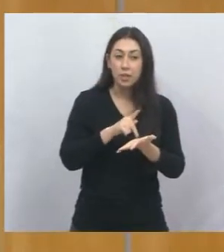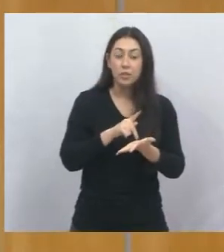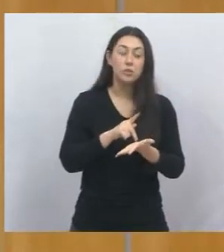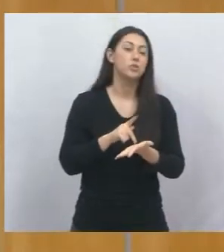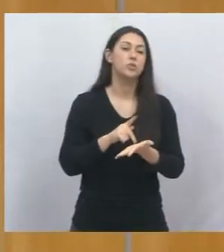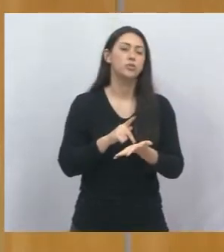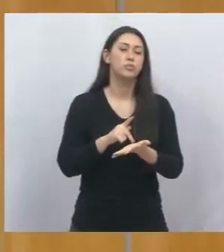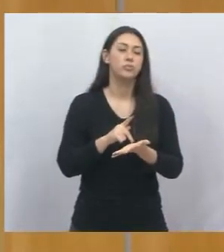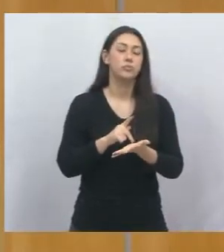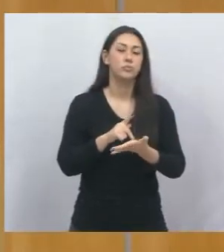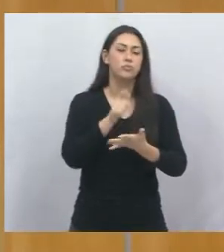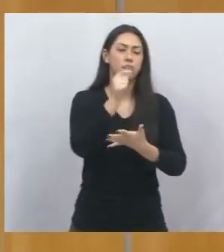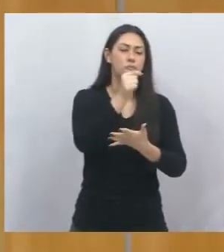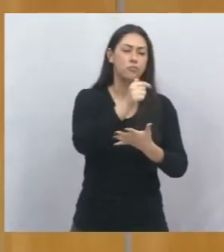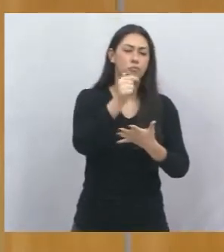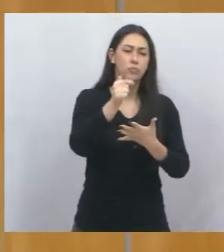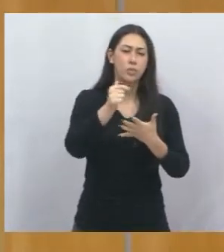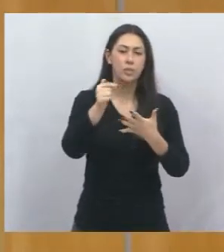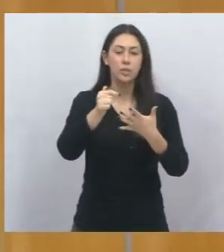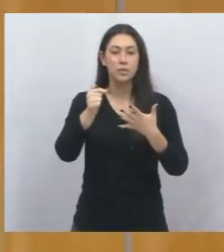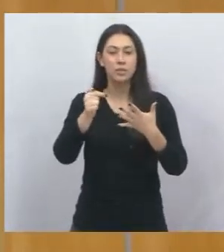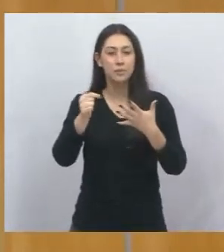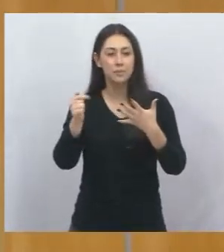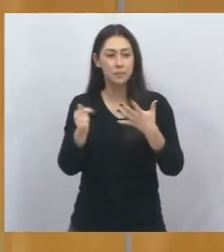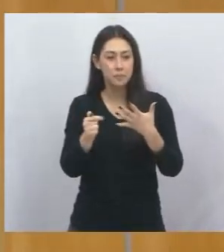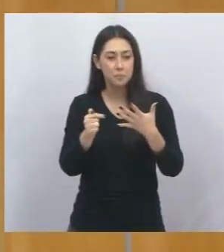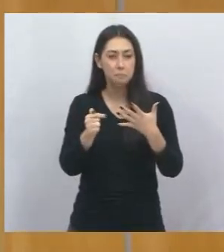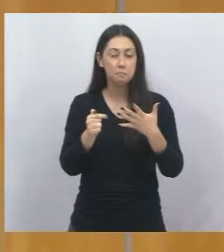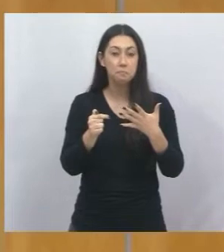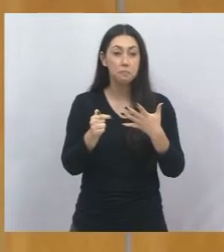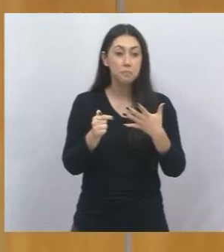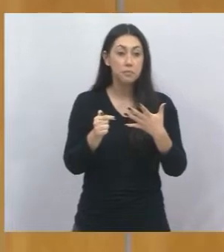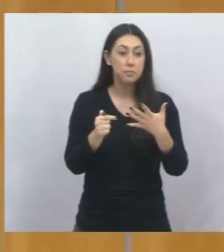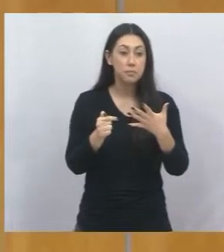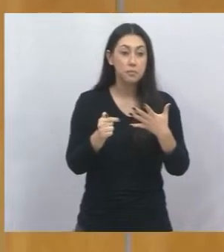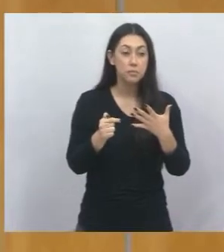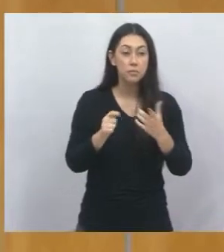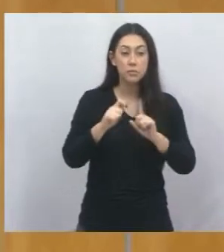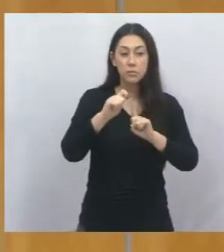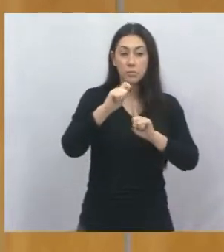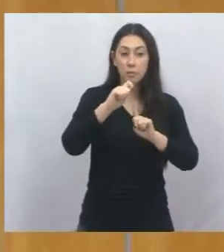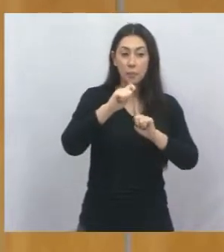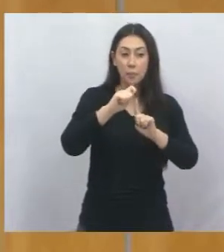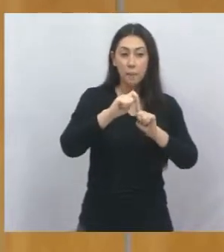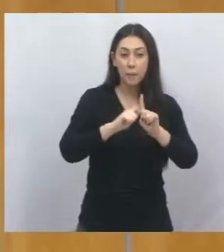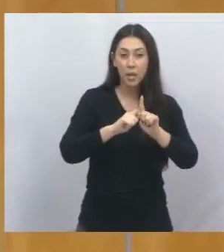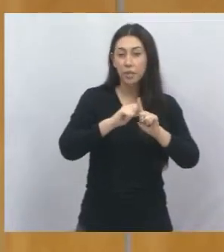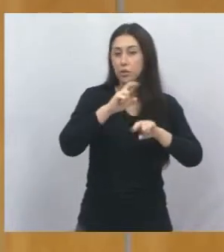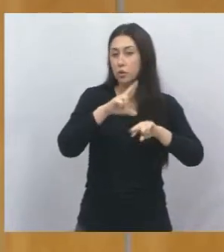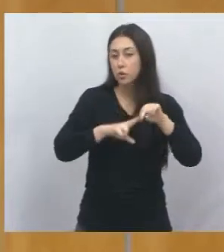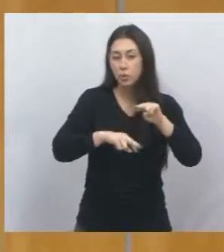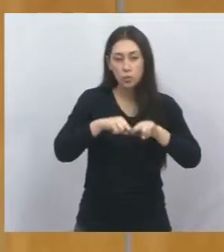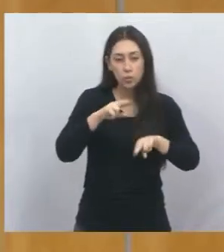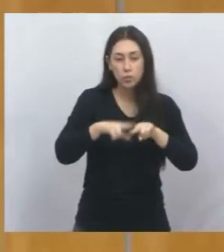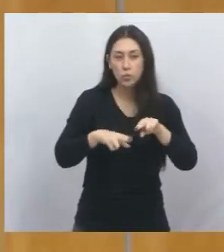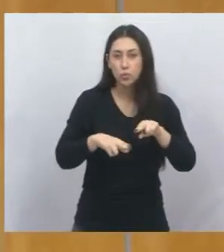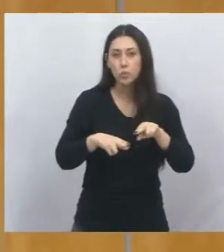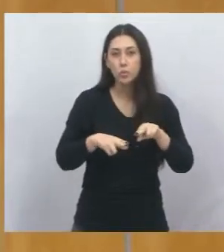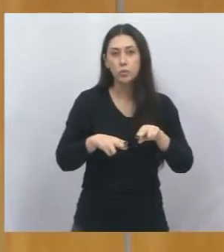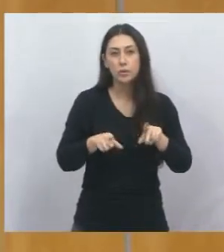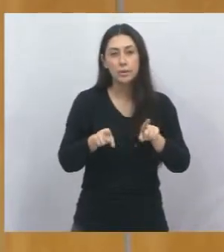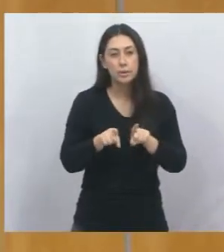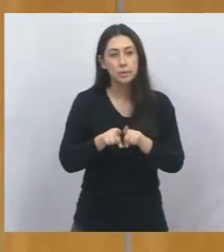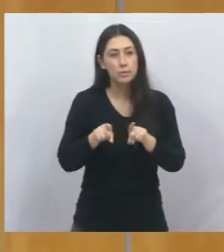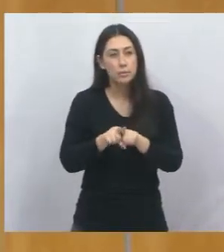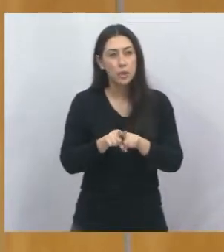a vários pontos que durante o mês de junho, até mesmo